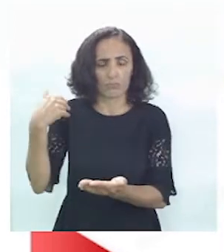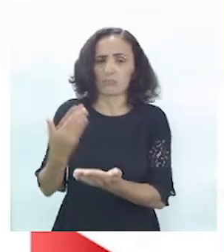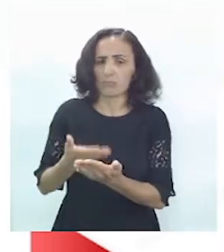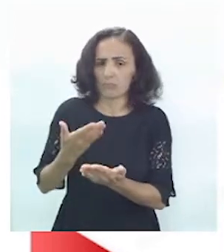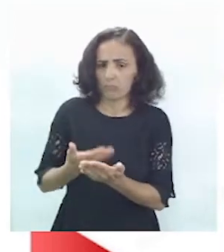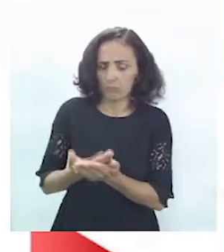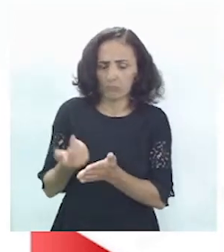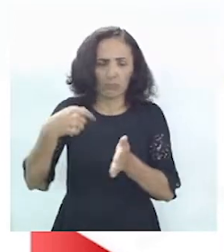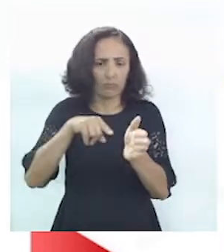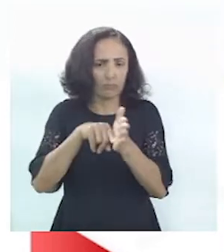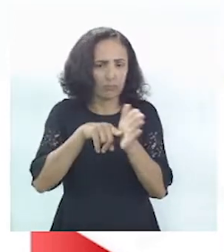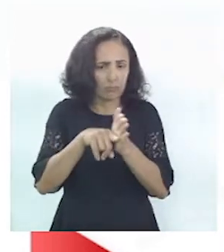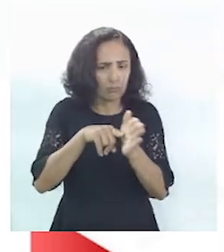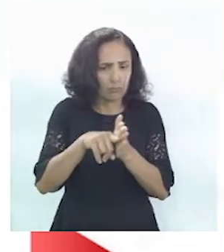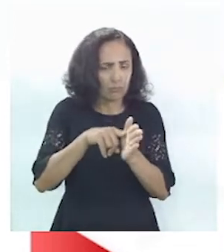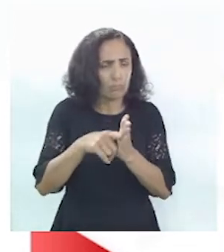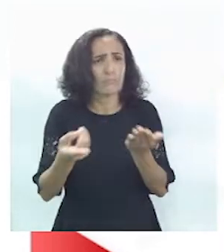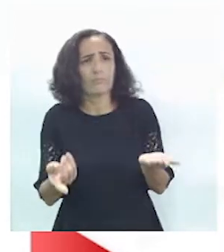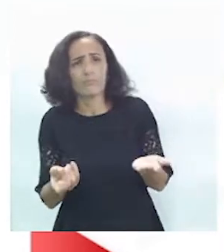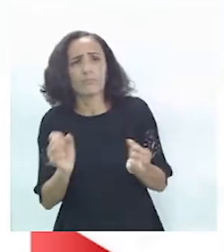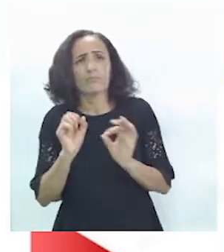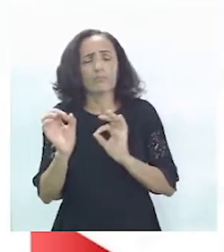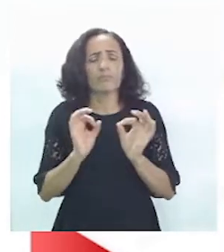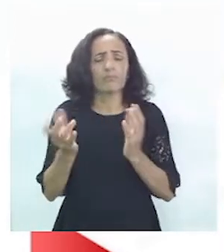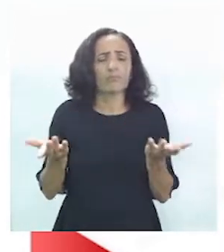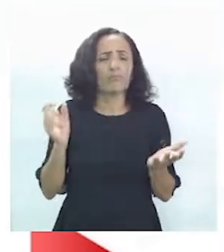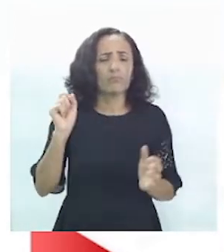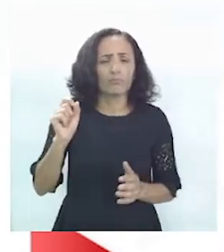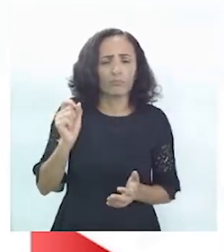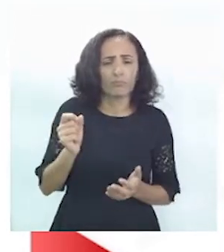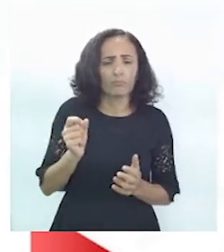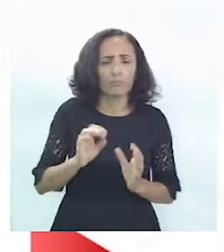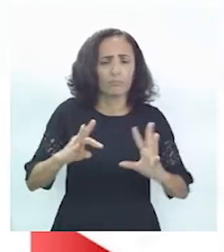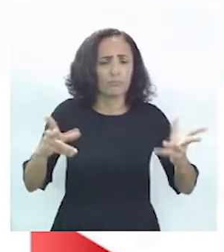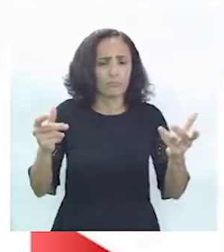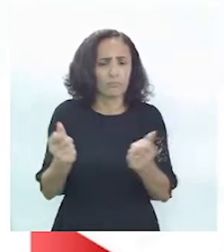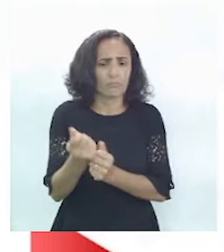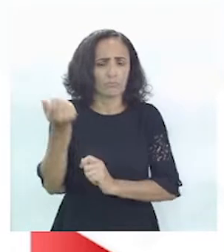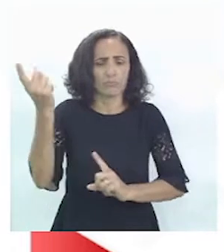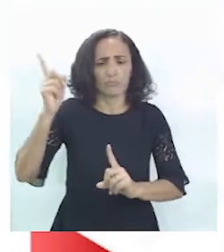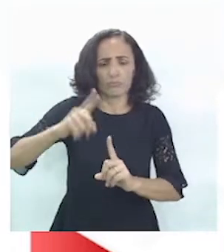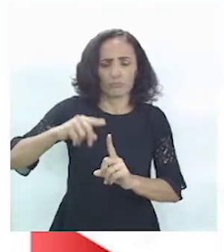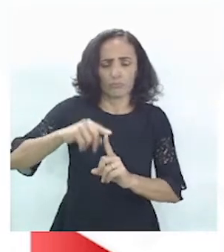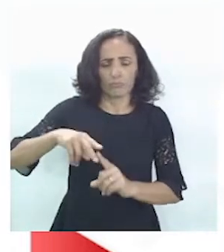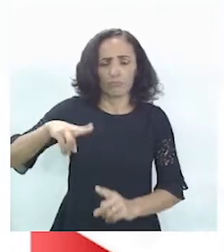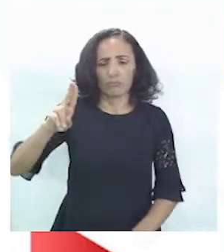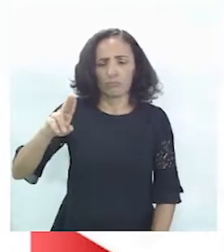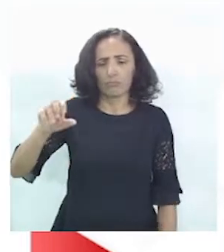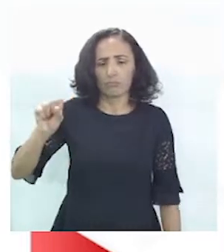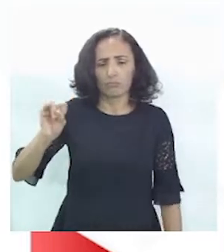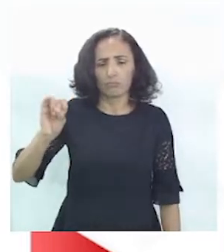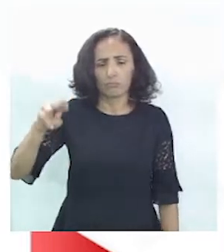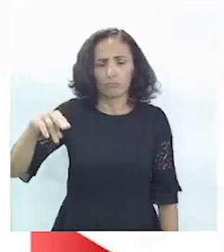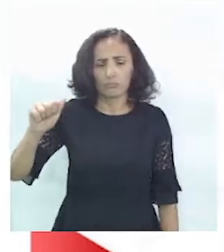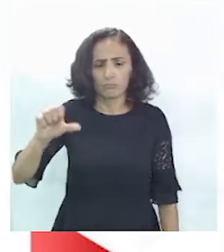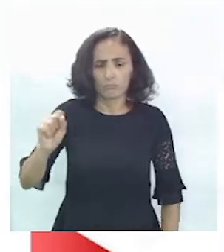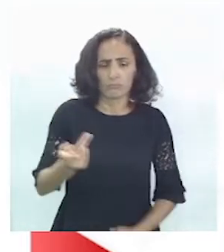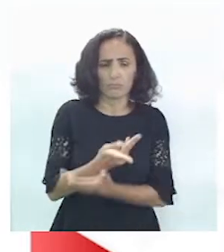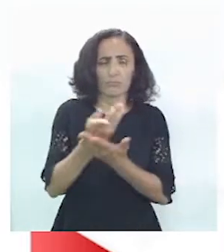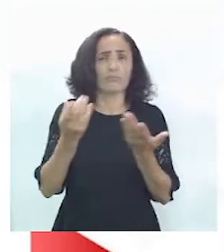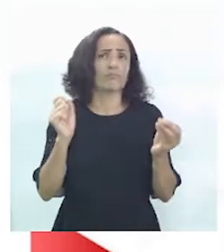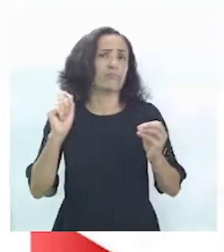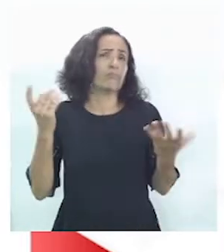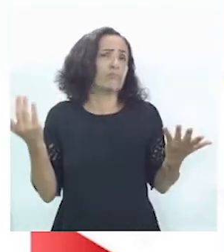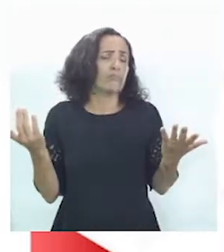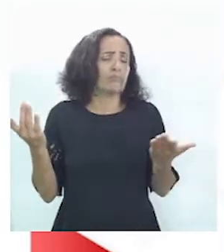são realizados, a gente pode concluir que as usinas hidrelétricas geram grande parte de nossa energia,